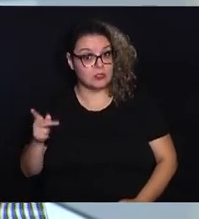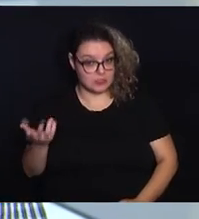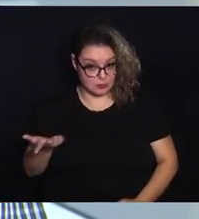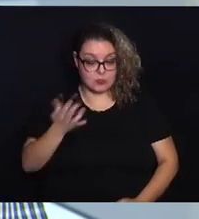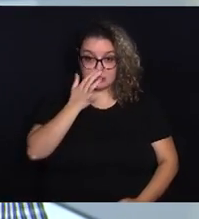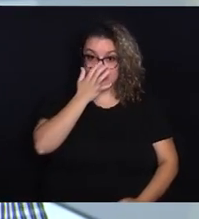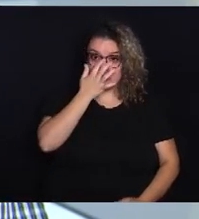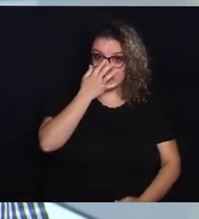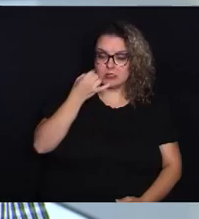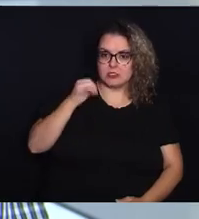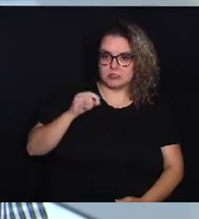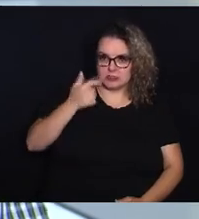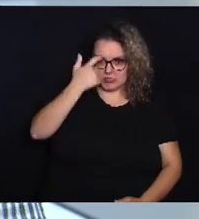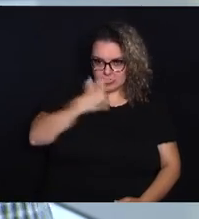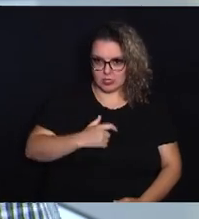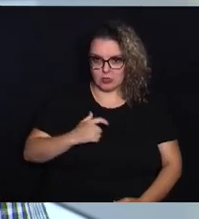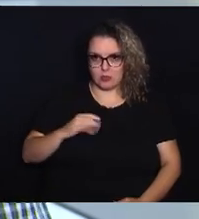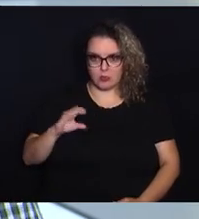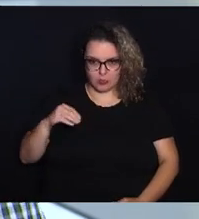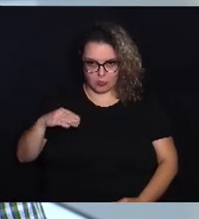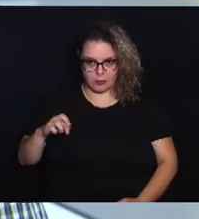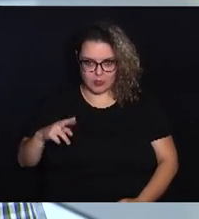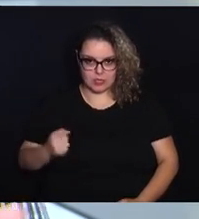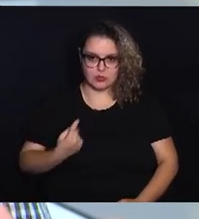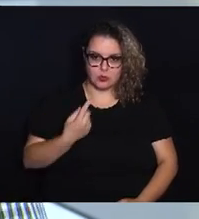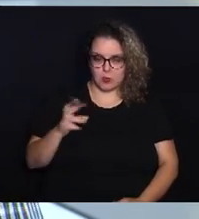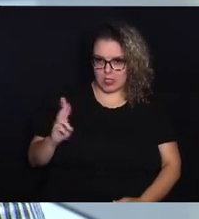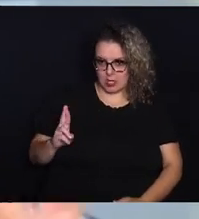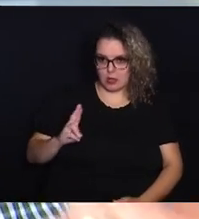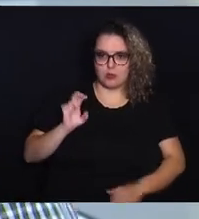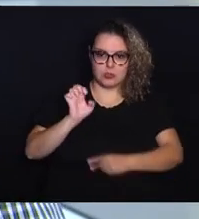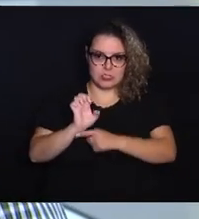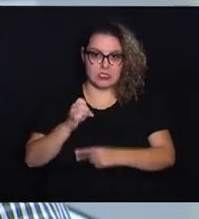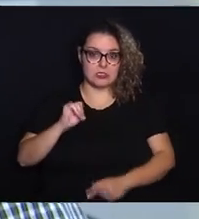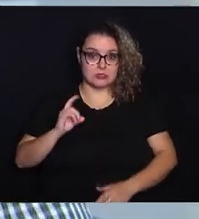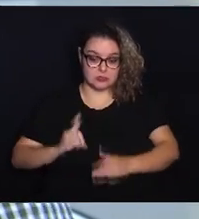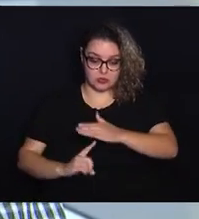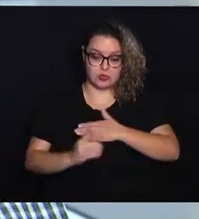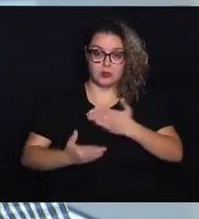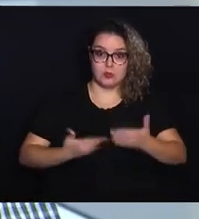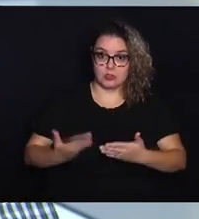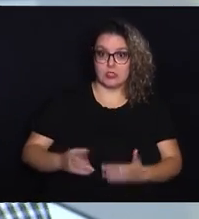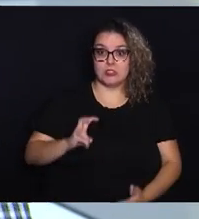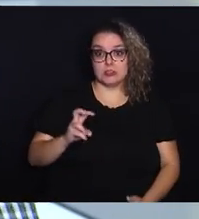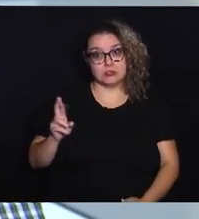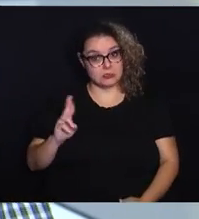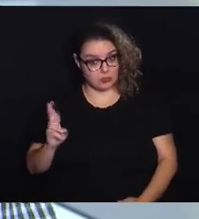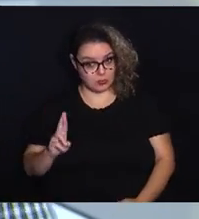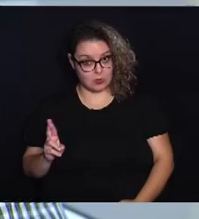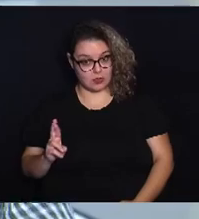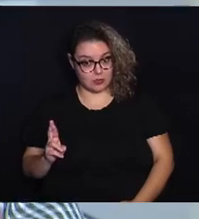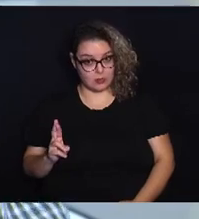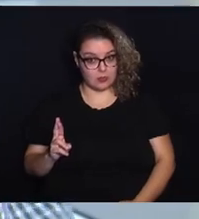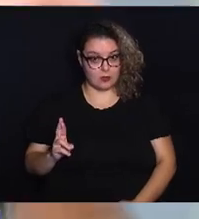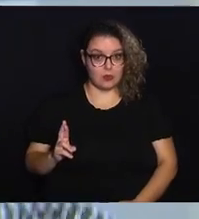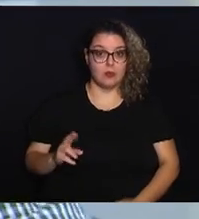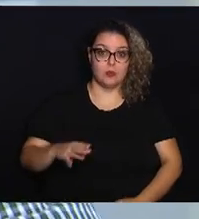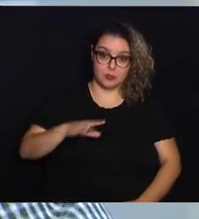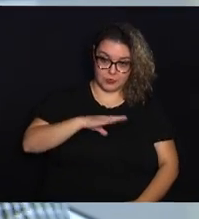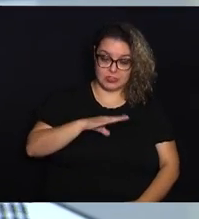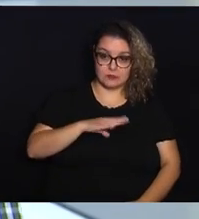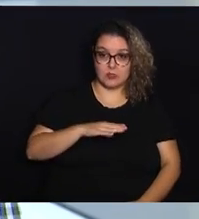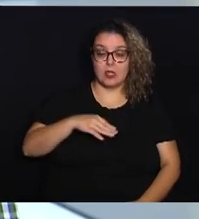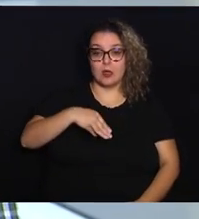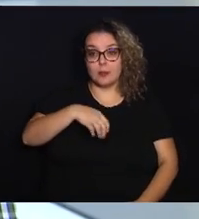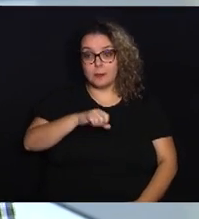futura posentadoria né se eu for comércio R 1 pro estado e se eu for prestador de serviço R 5